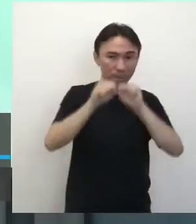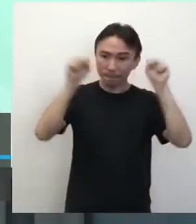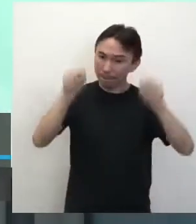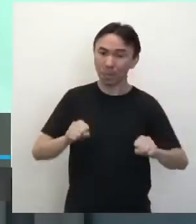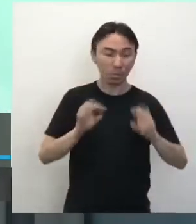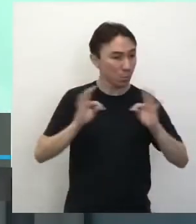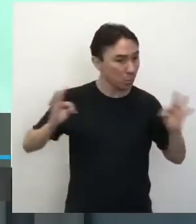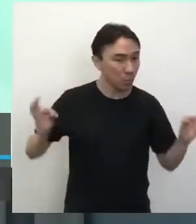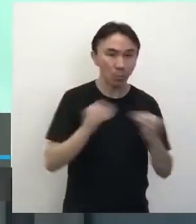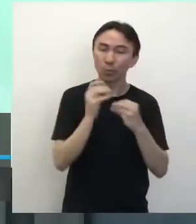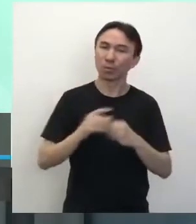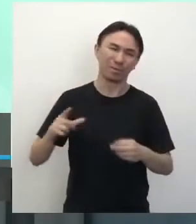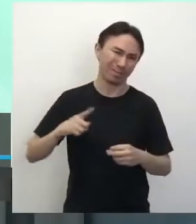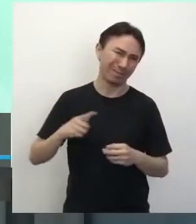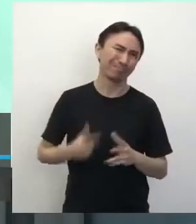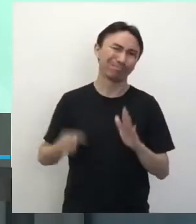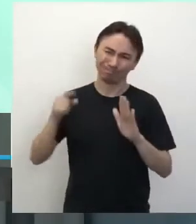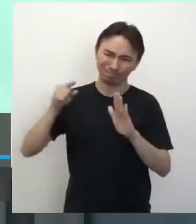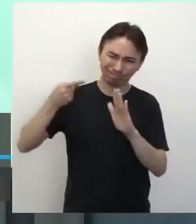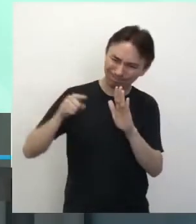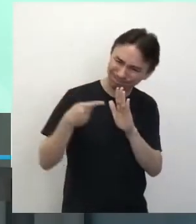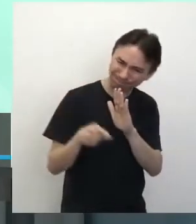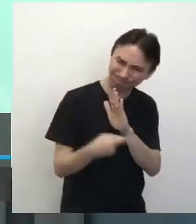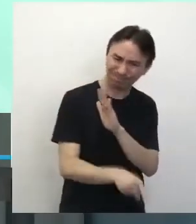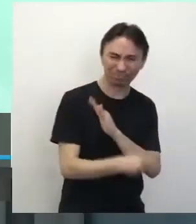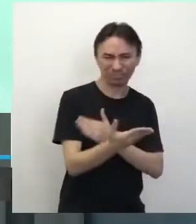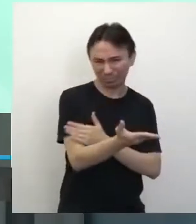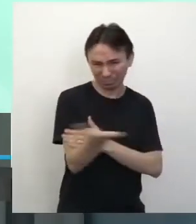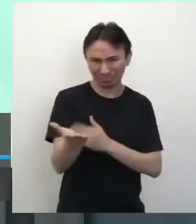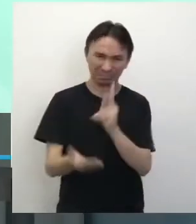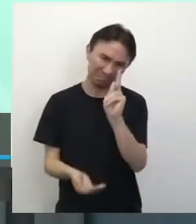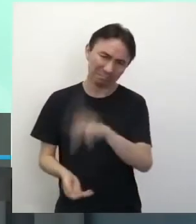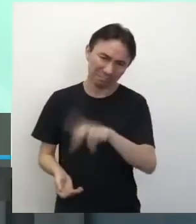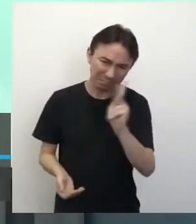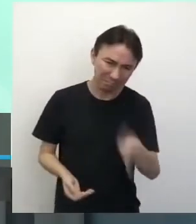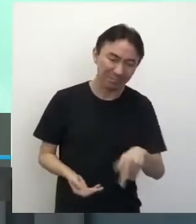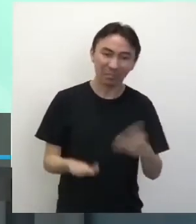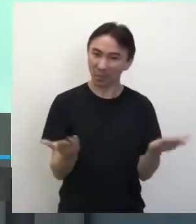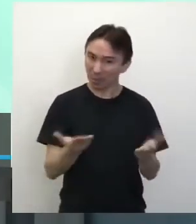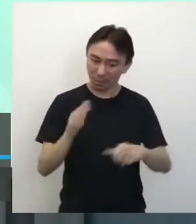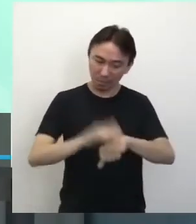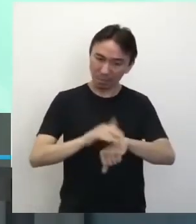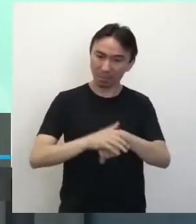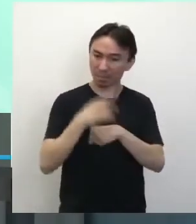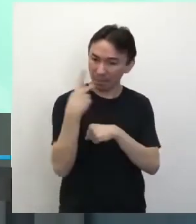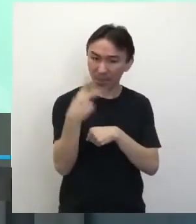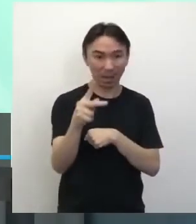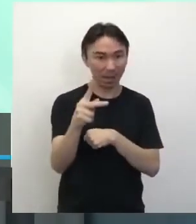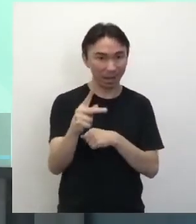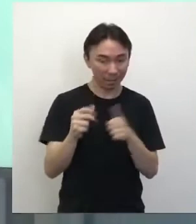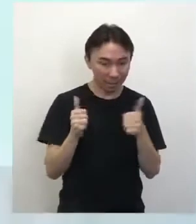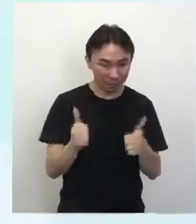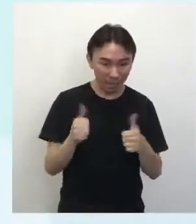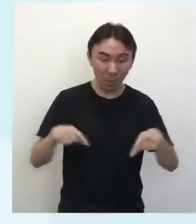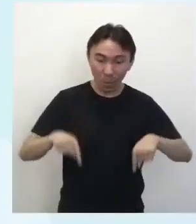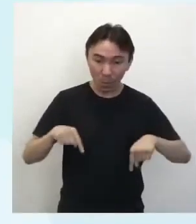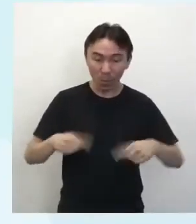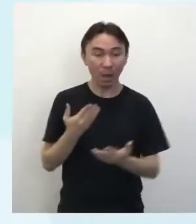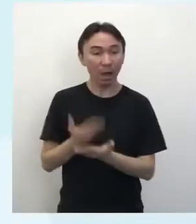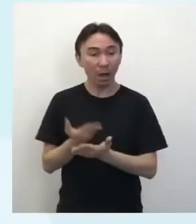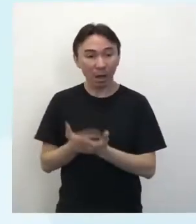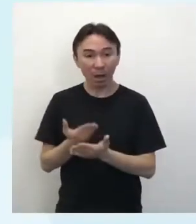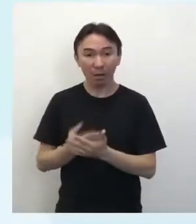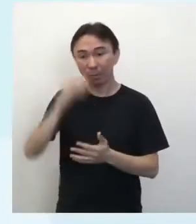para explorar muita coisa, vocês professores aí, agora é com vocês, tá? Então o que a gente viu nessa aula tá aí, ó,